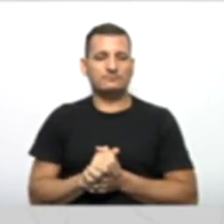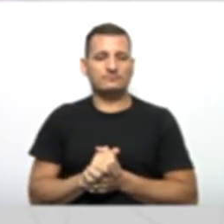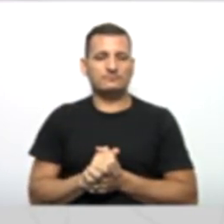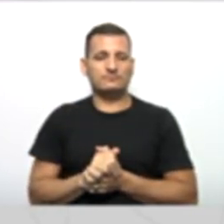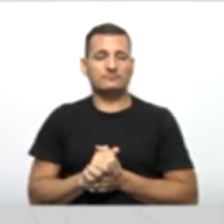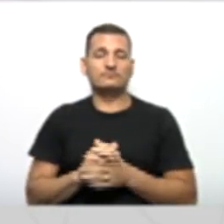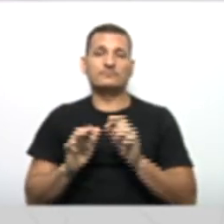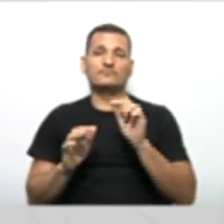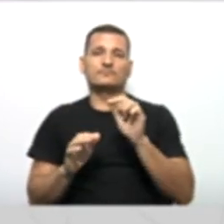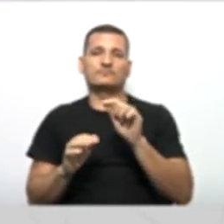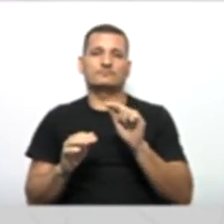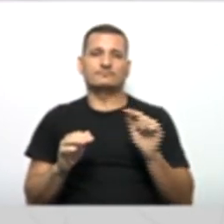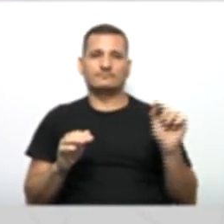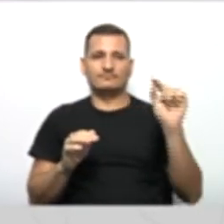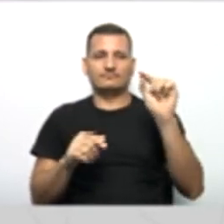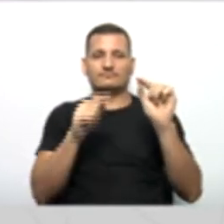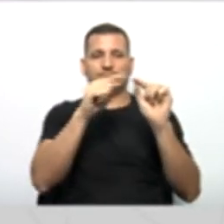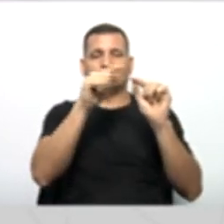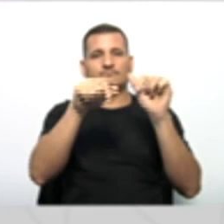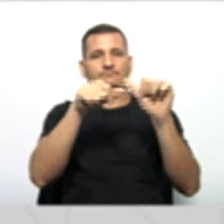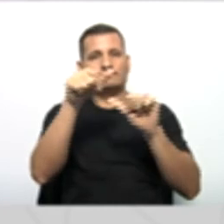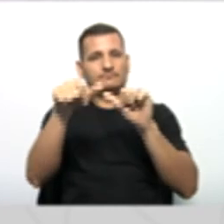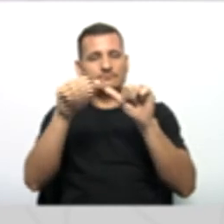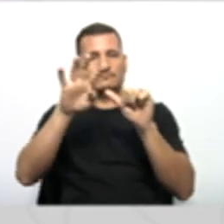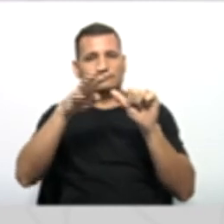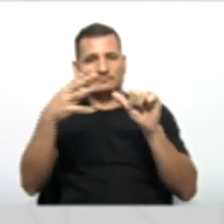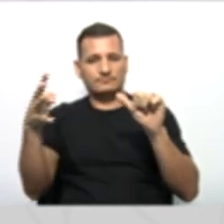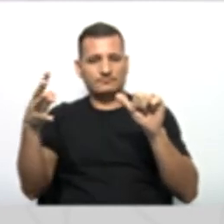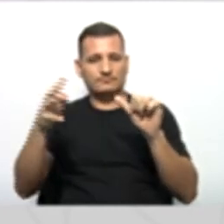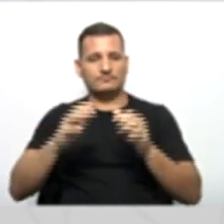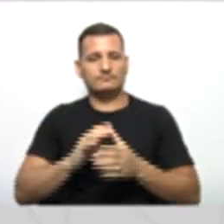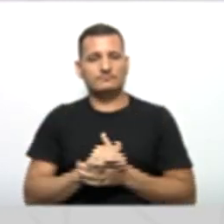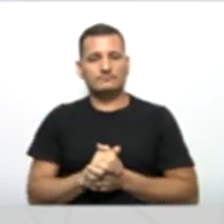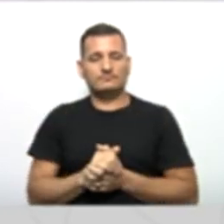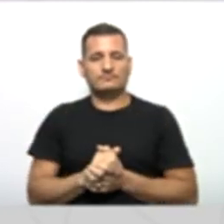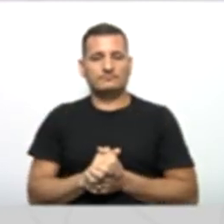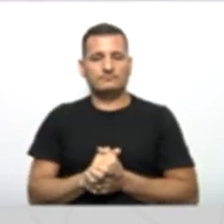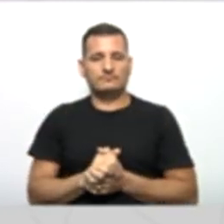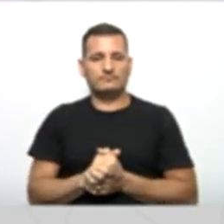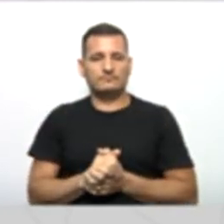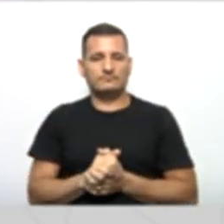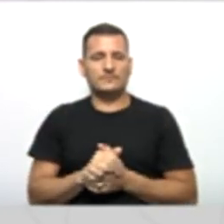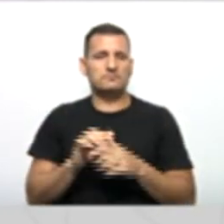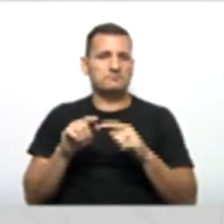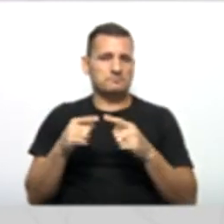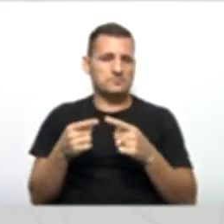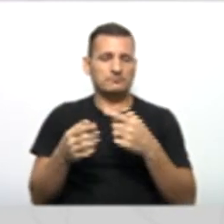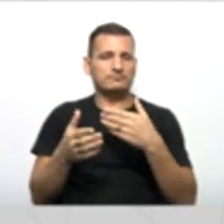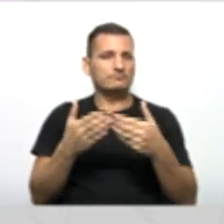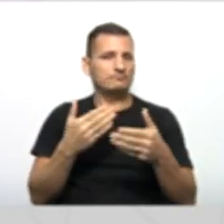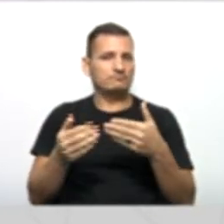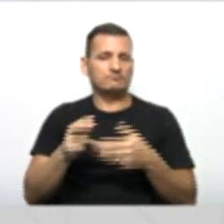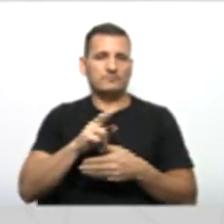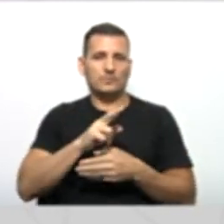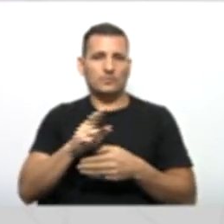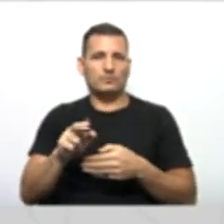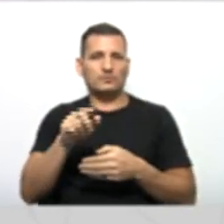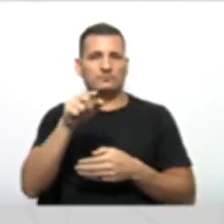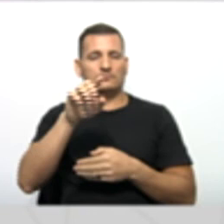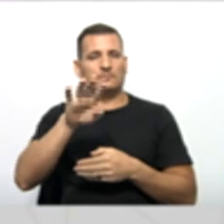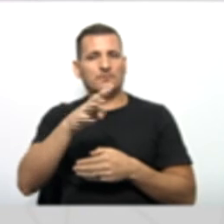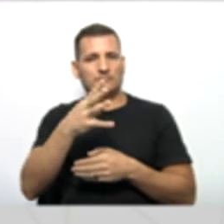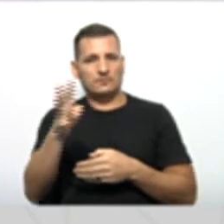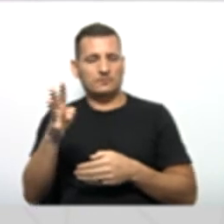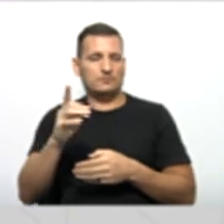alterando os dados da tabela teve contato porém independente do nome da tabela que você tenha que você tenha